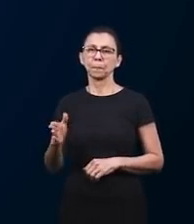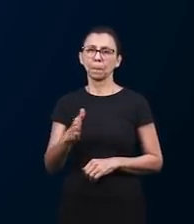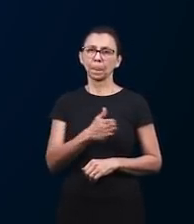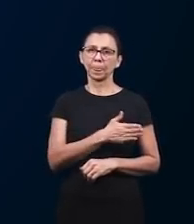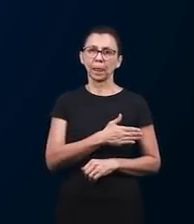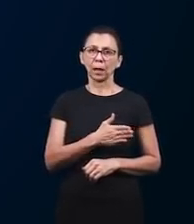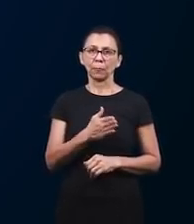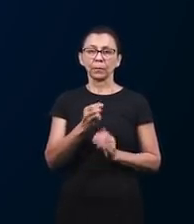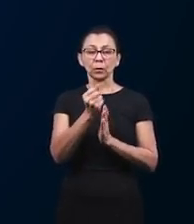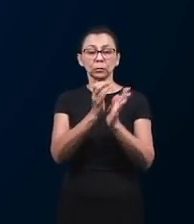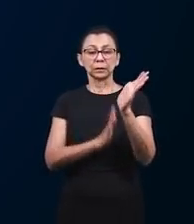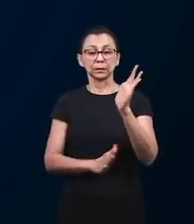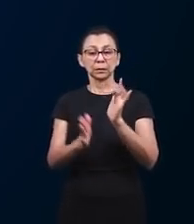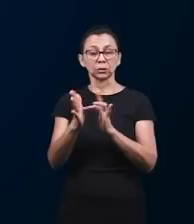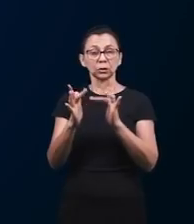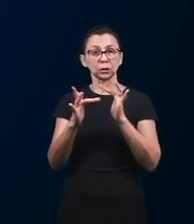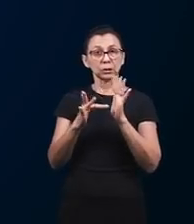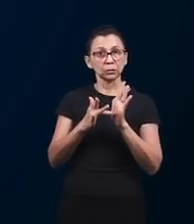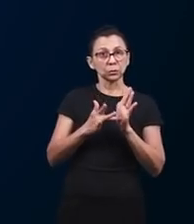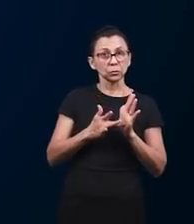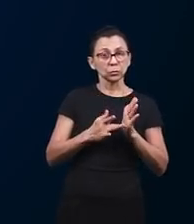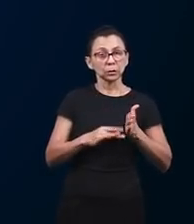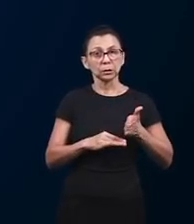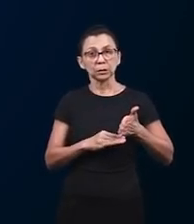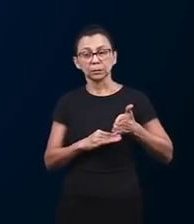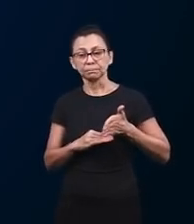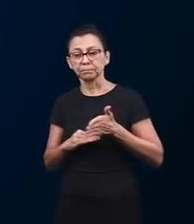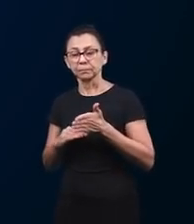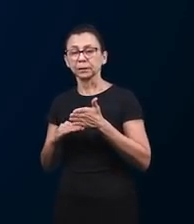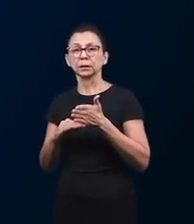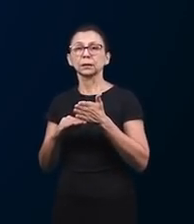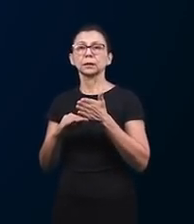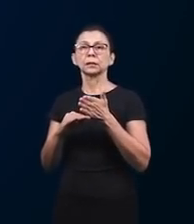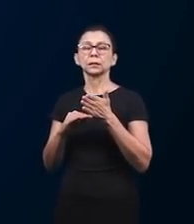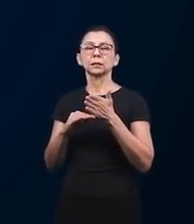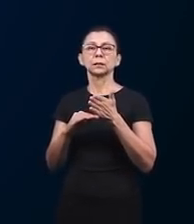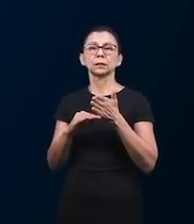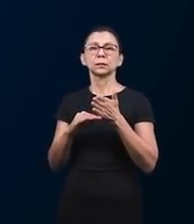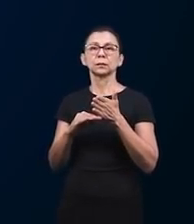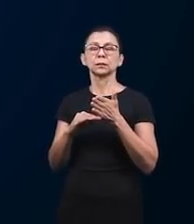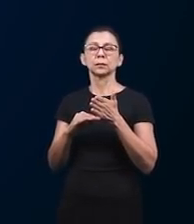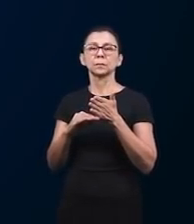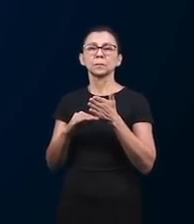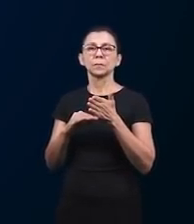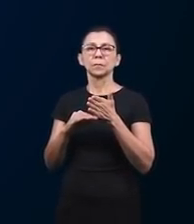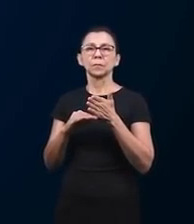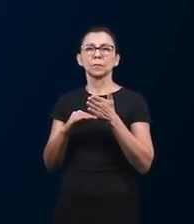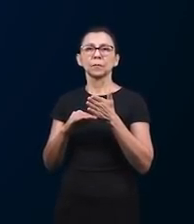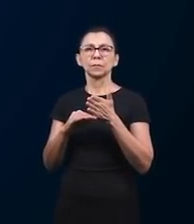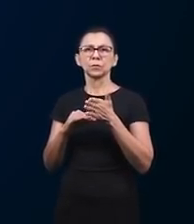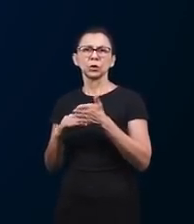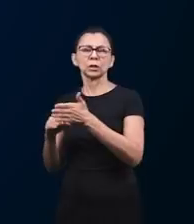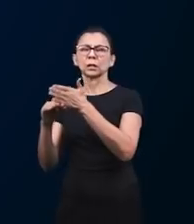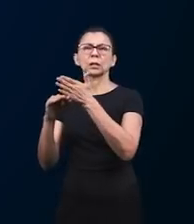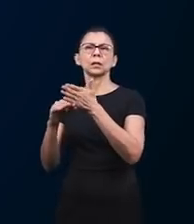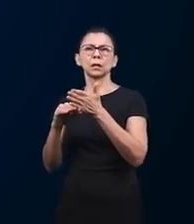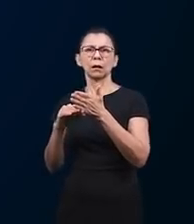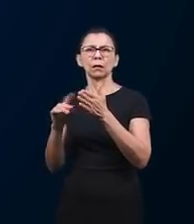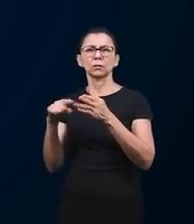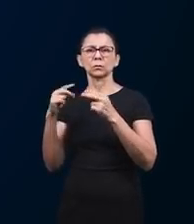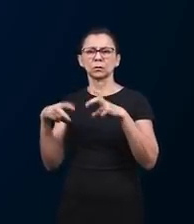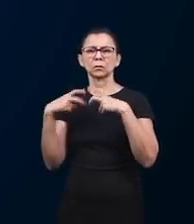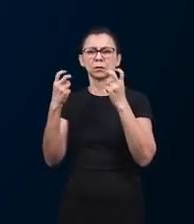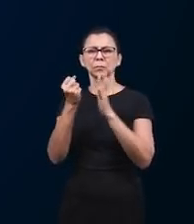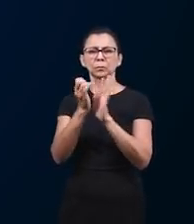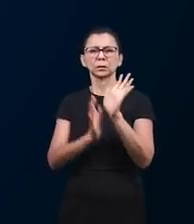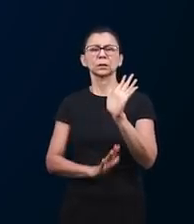e pela palavra do seu testemunho. Quando clamamos pelo sangue de Jesus, a palavra passa a ter vida, porque o sangue de Jesus